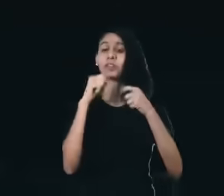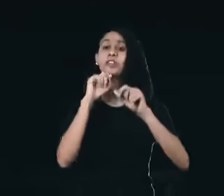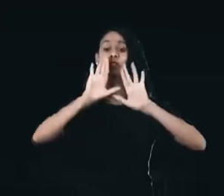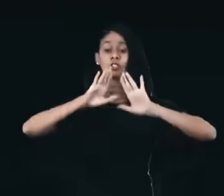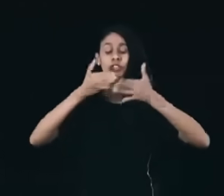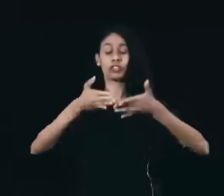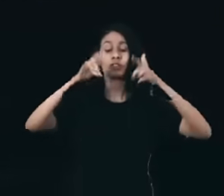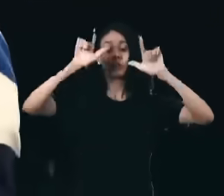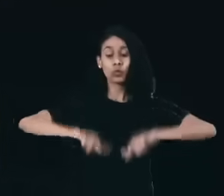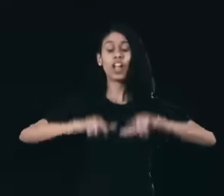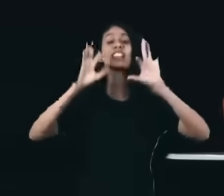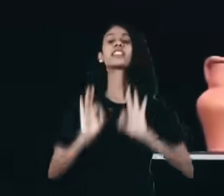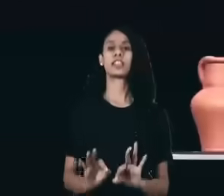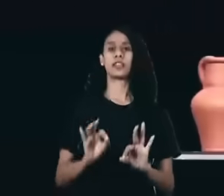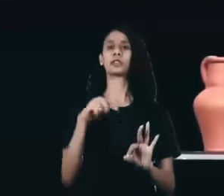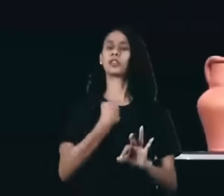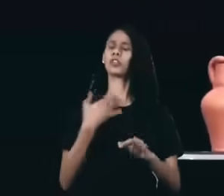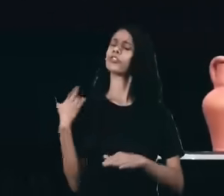que nós vamos estar.